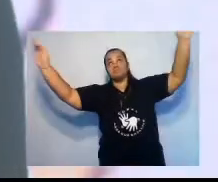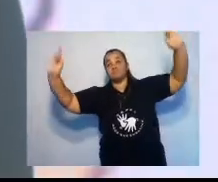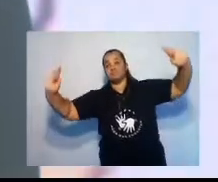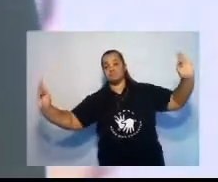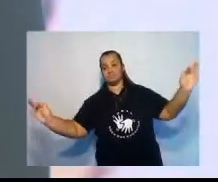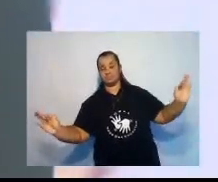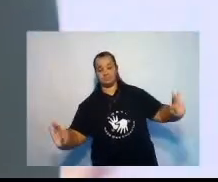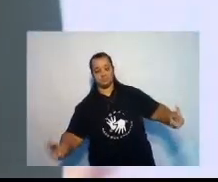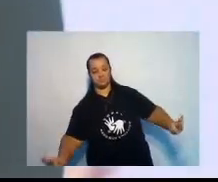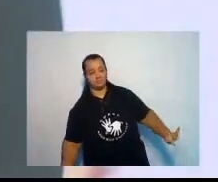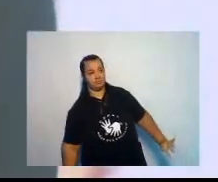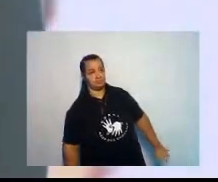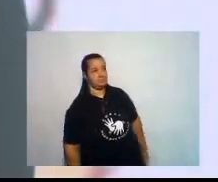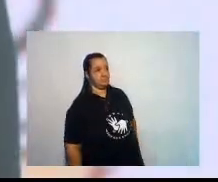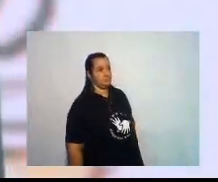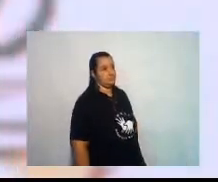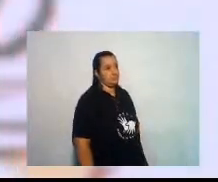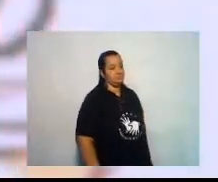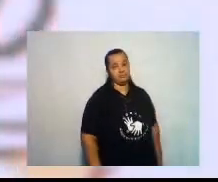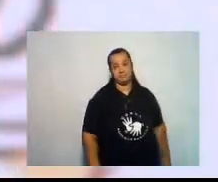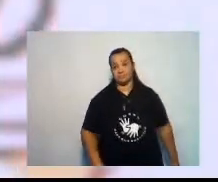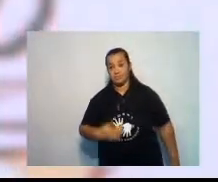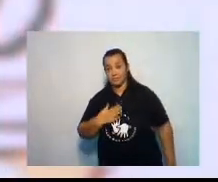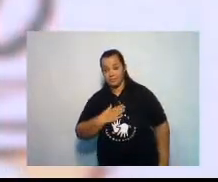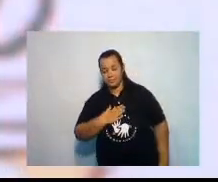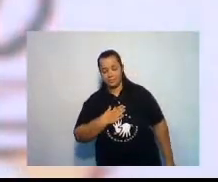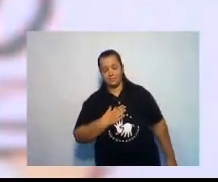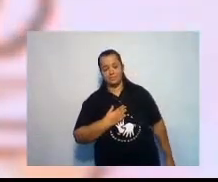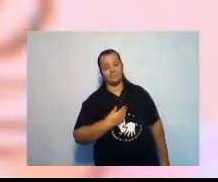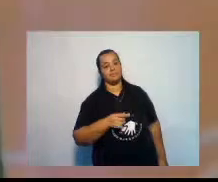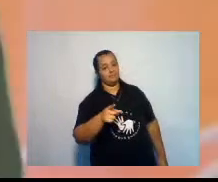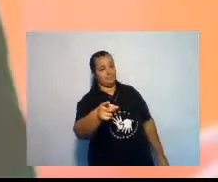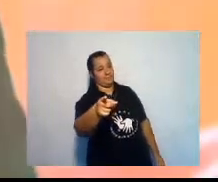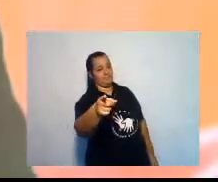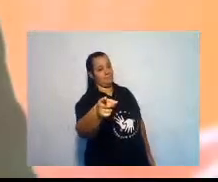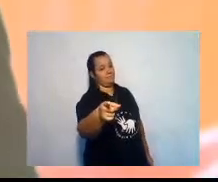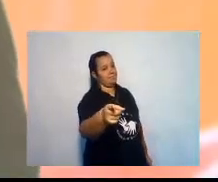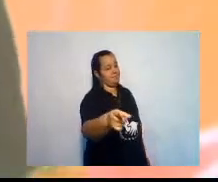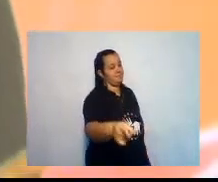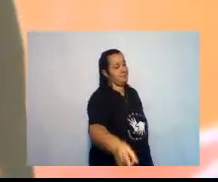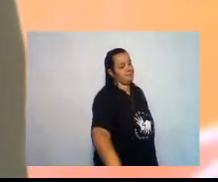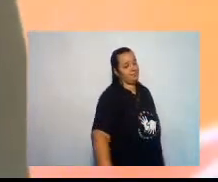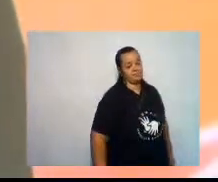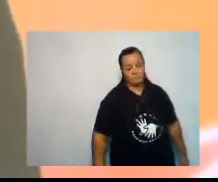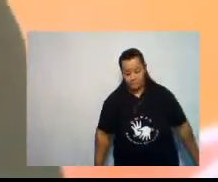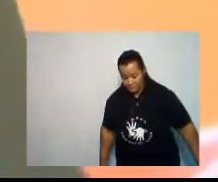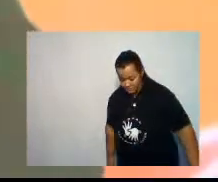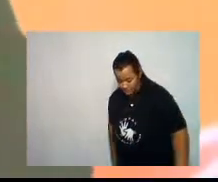felicidade. Felicidade pra mim é você.